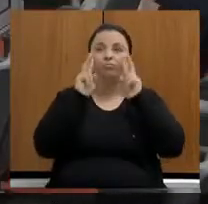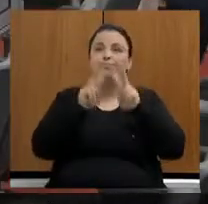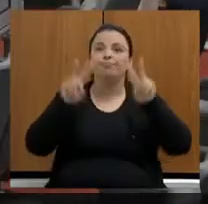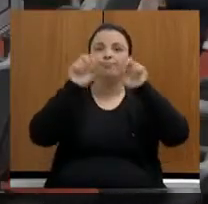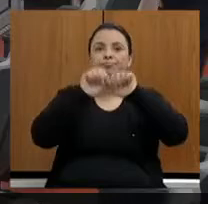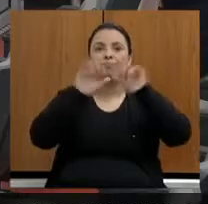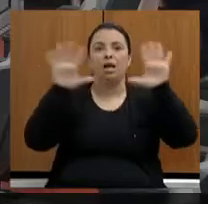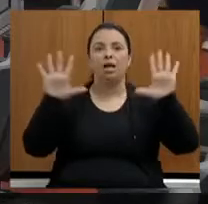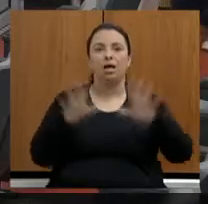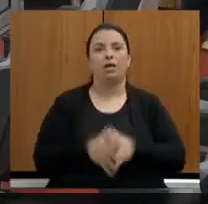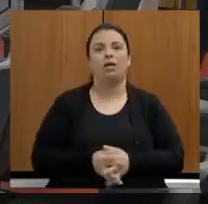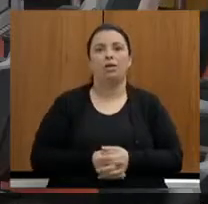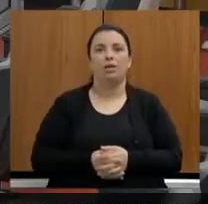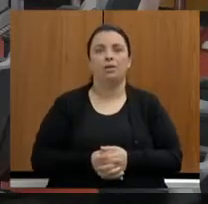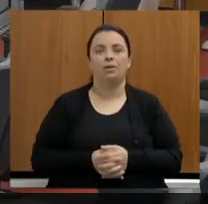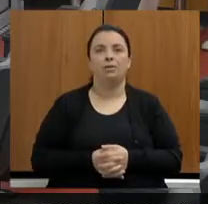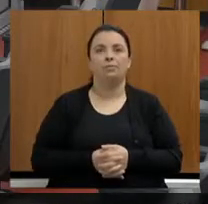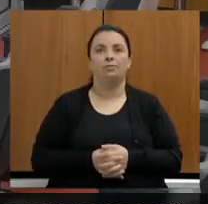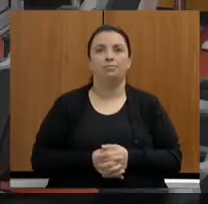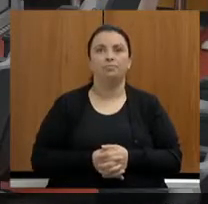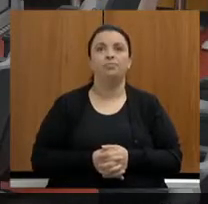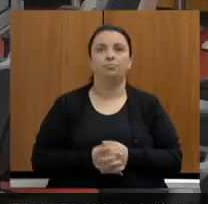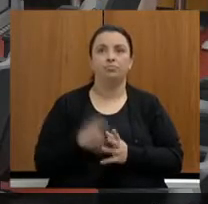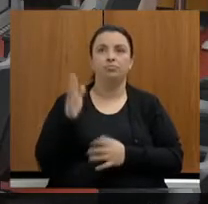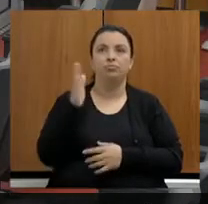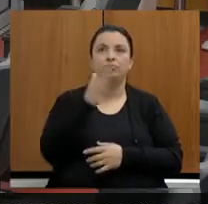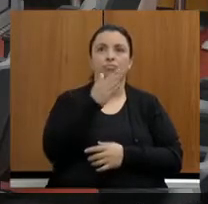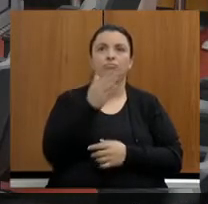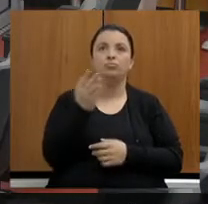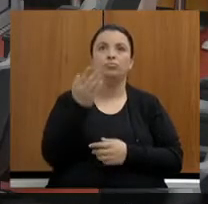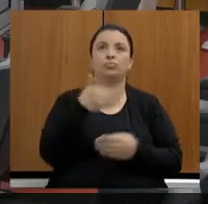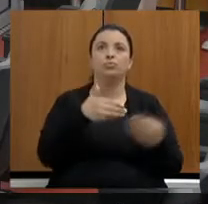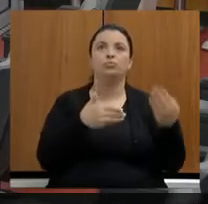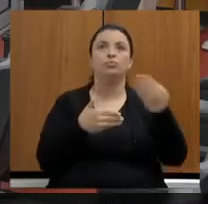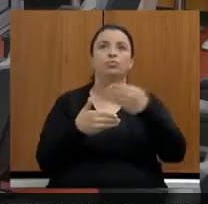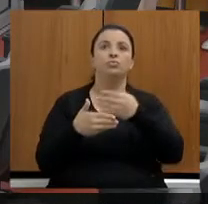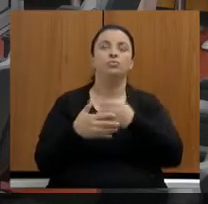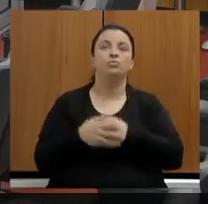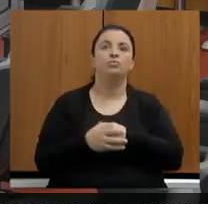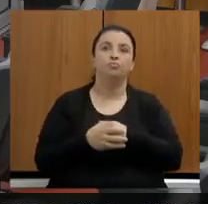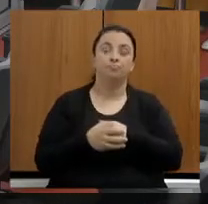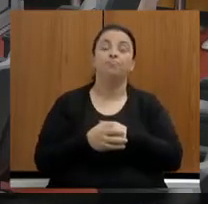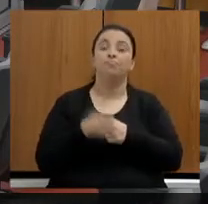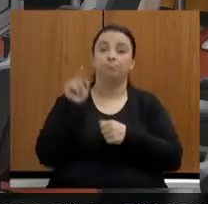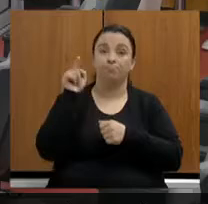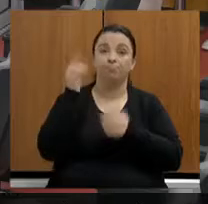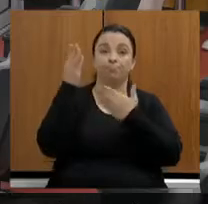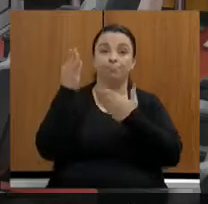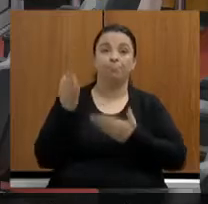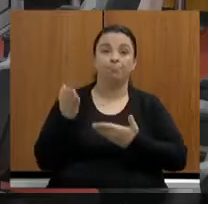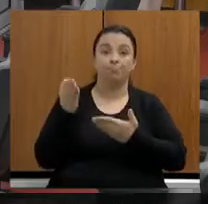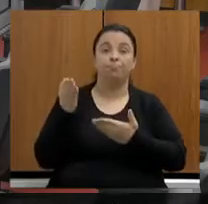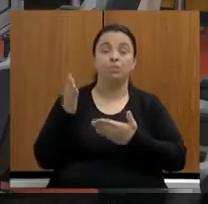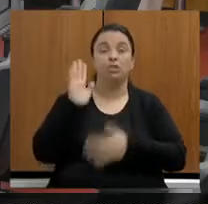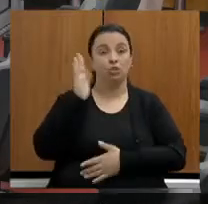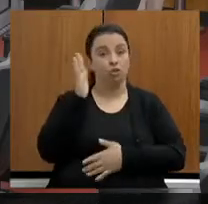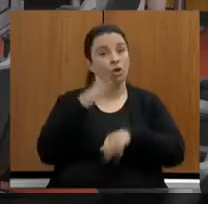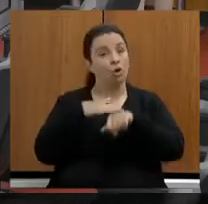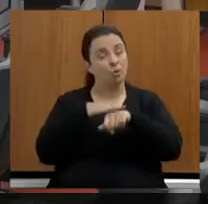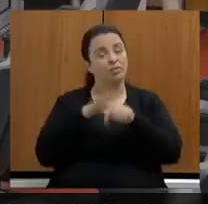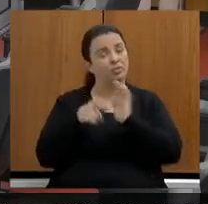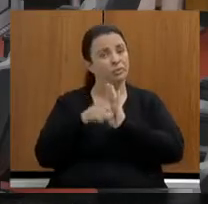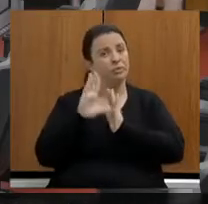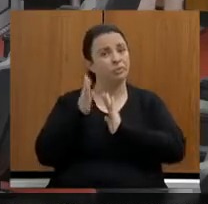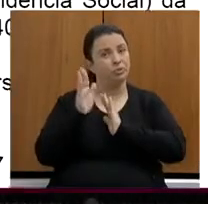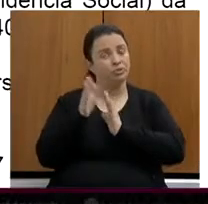e pode passar tá Logo no início aqui nós já conversamos sobre isso né